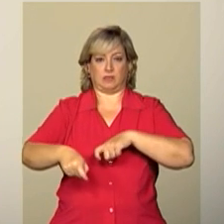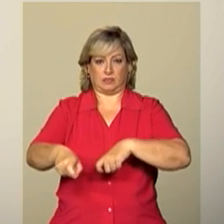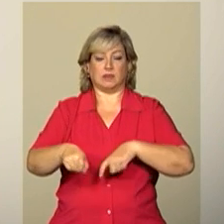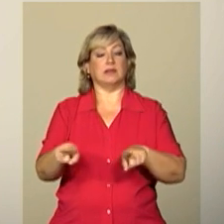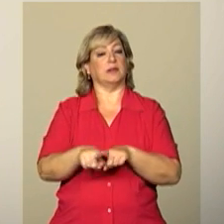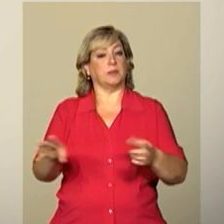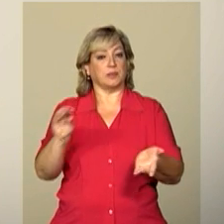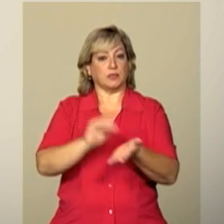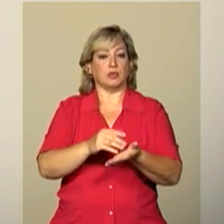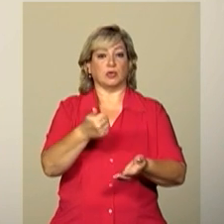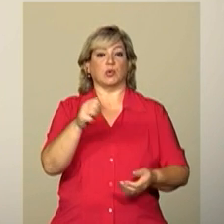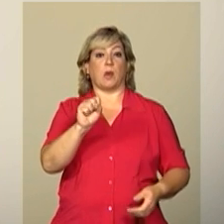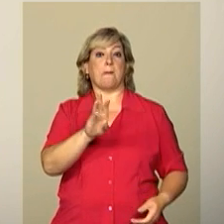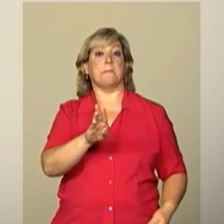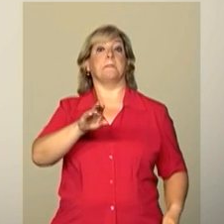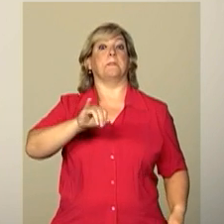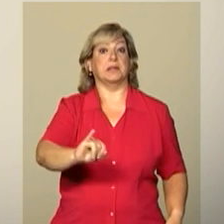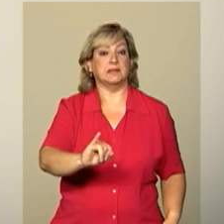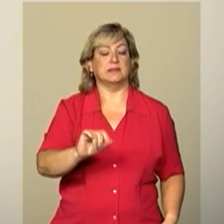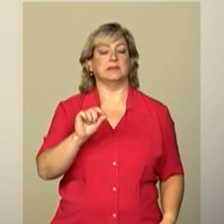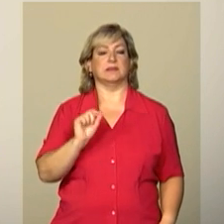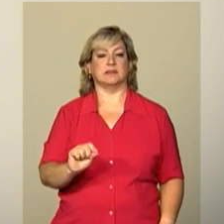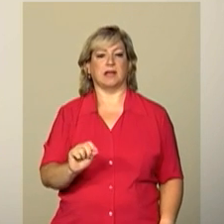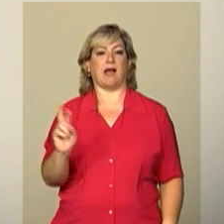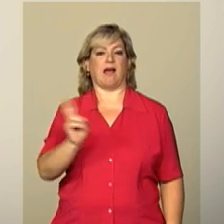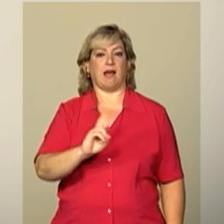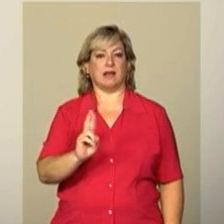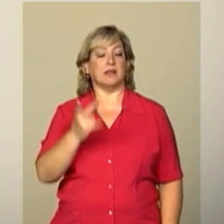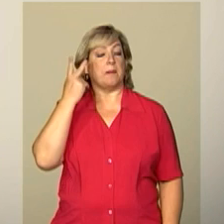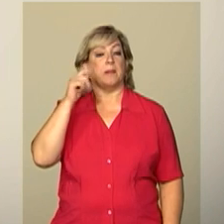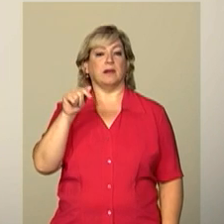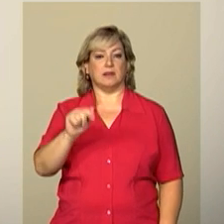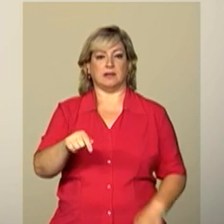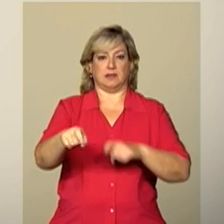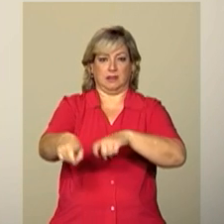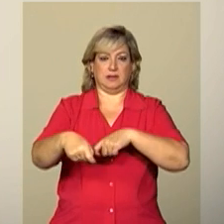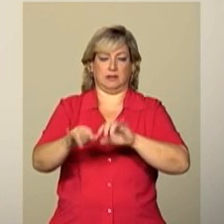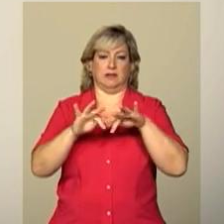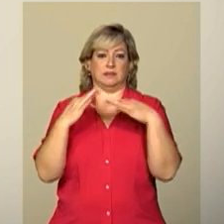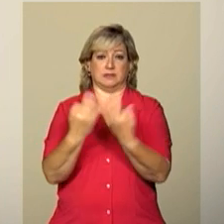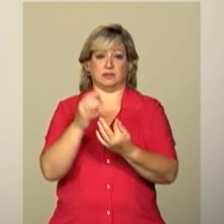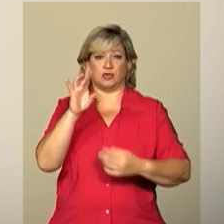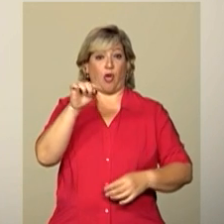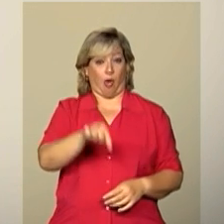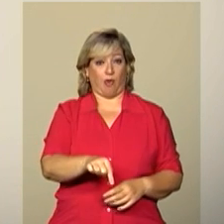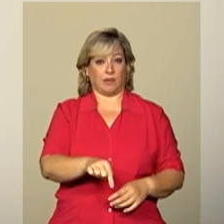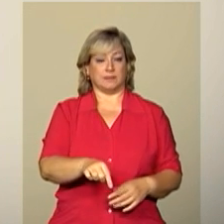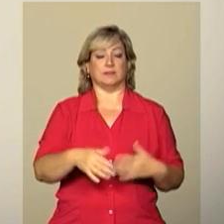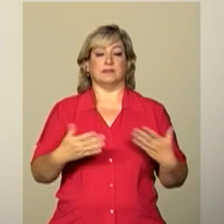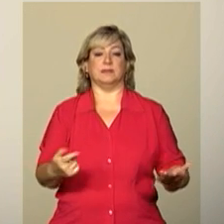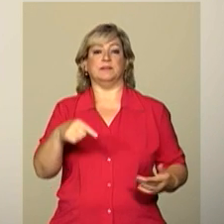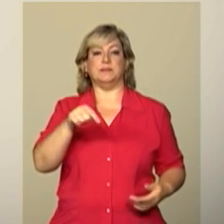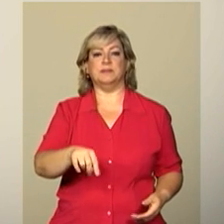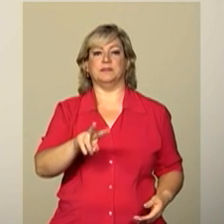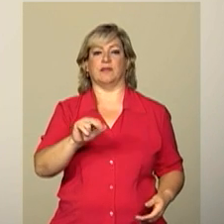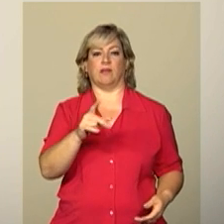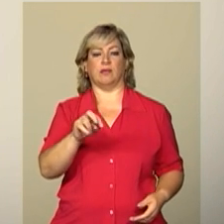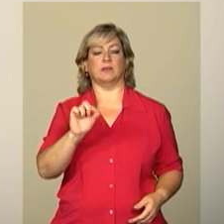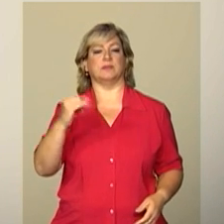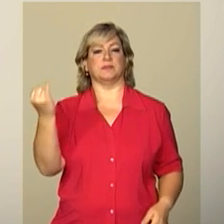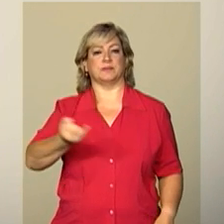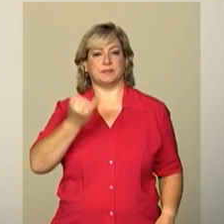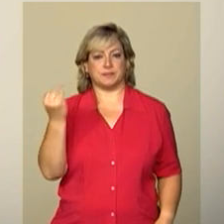colocou R 18 bilhões de reais só paraa Agricultura Familiar veja você é um valor